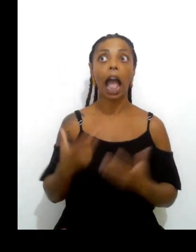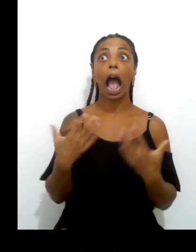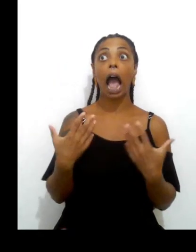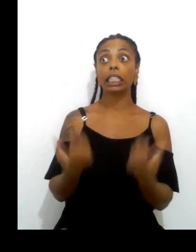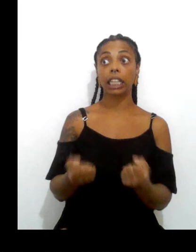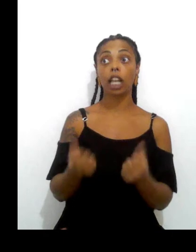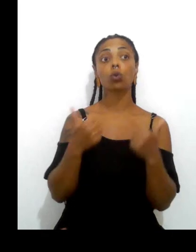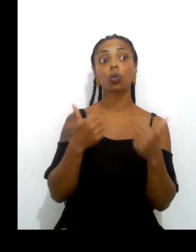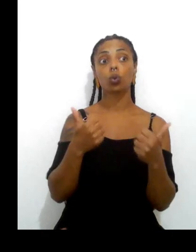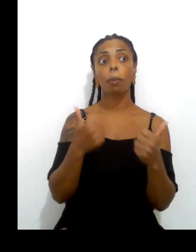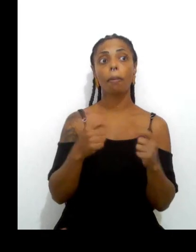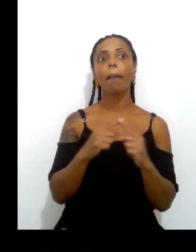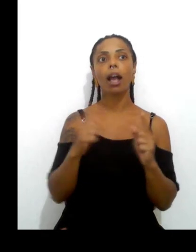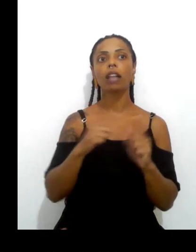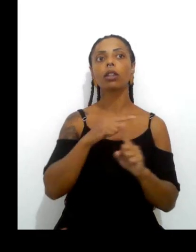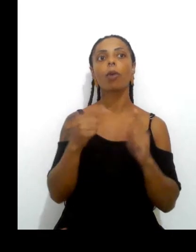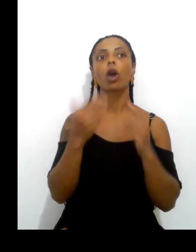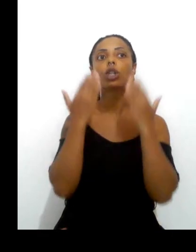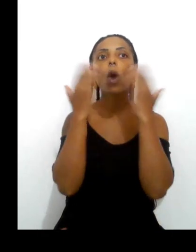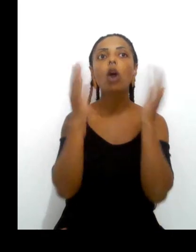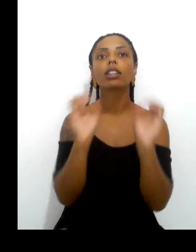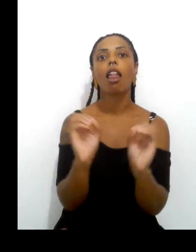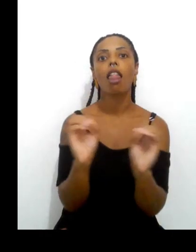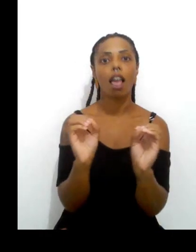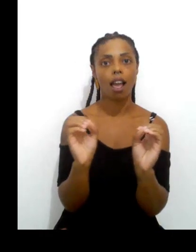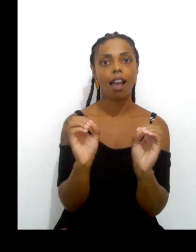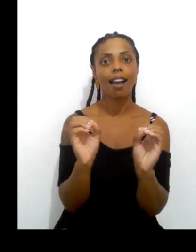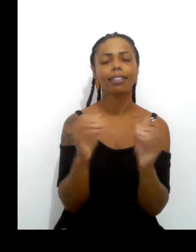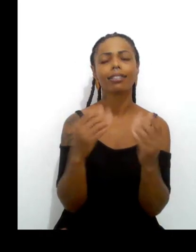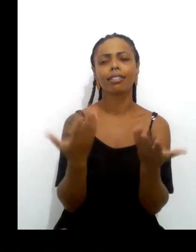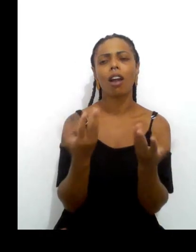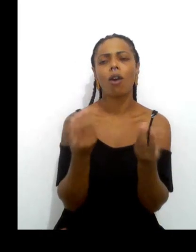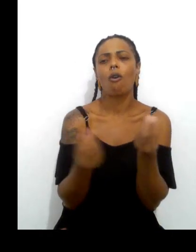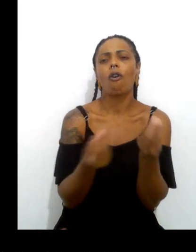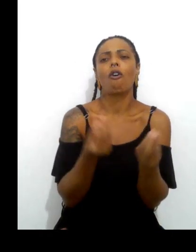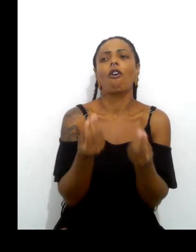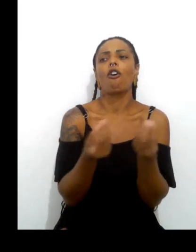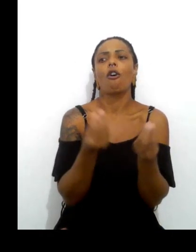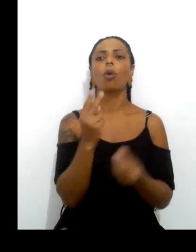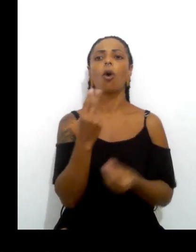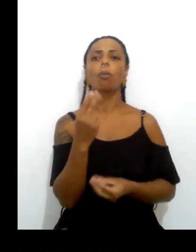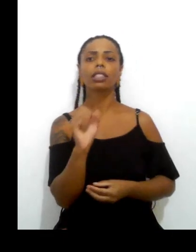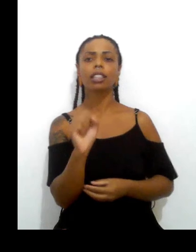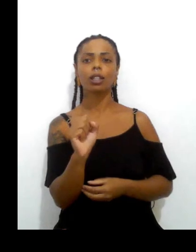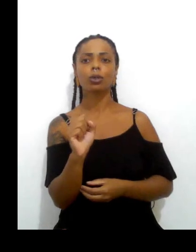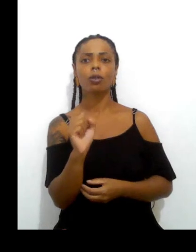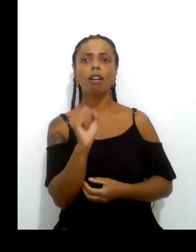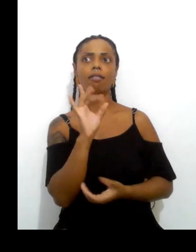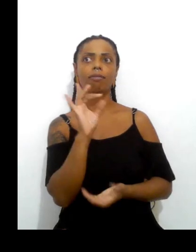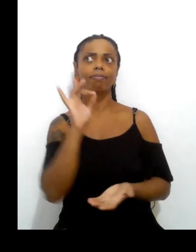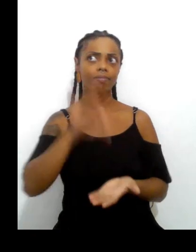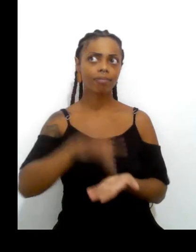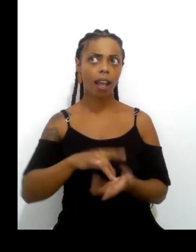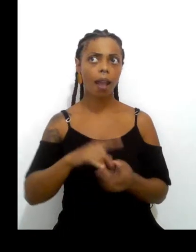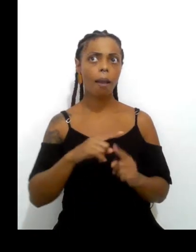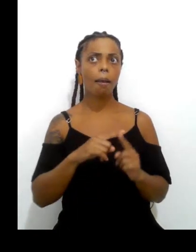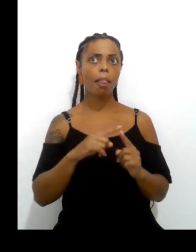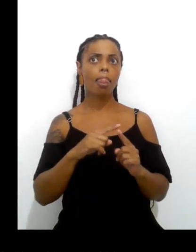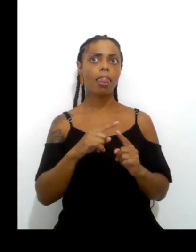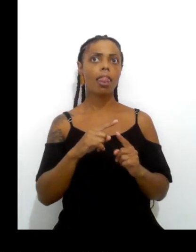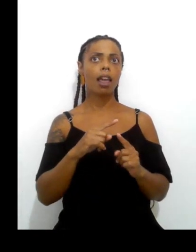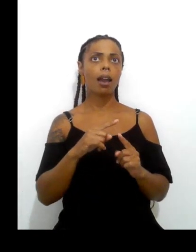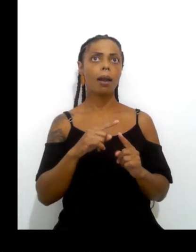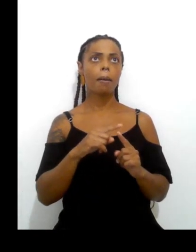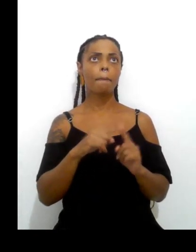a sua homossexualidade Então como essa homossexualidade legítima podia ser visível na sociedade